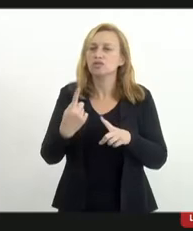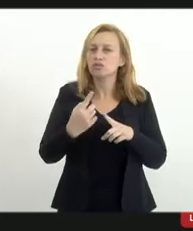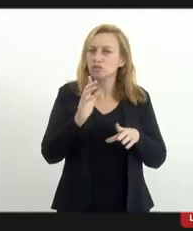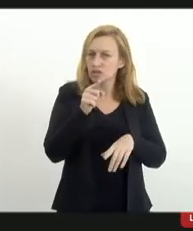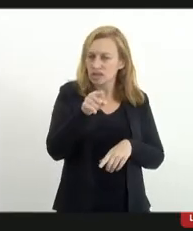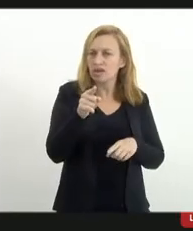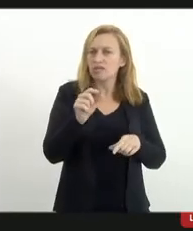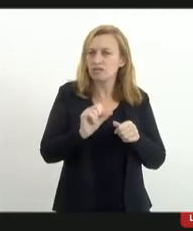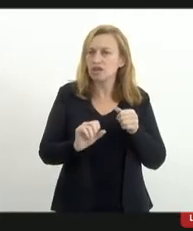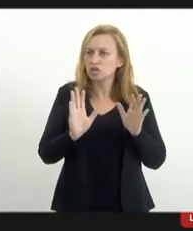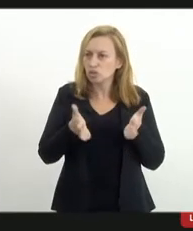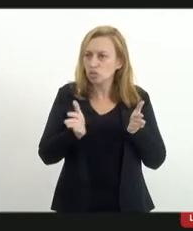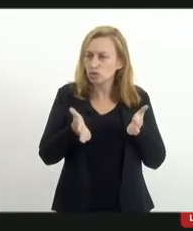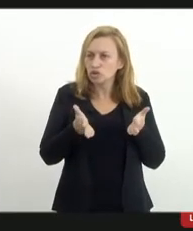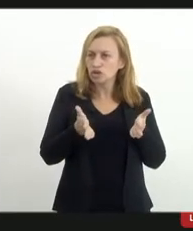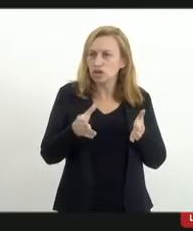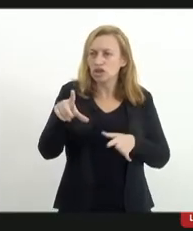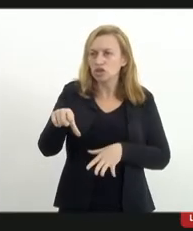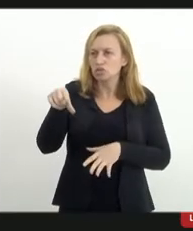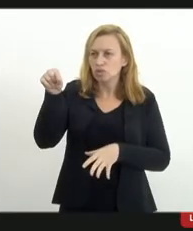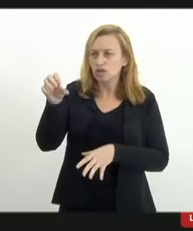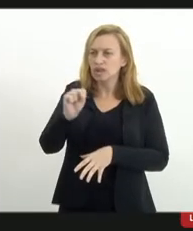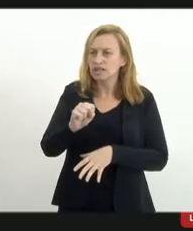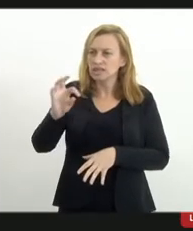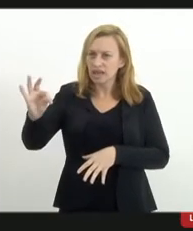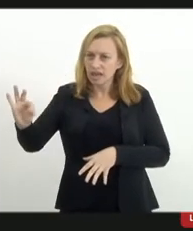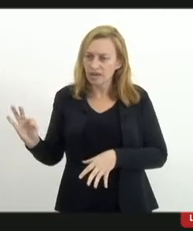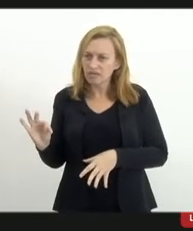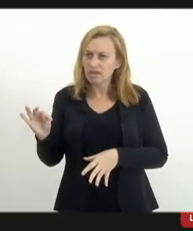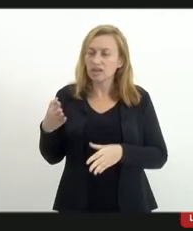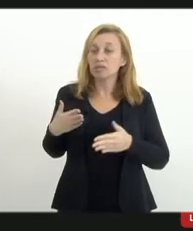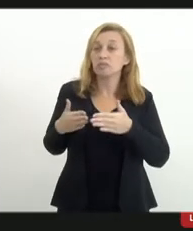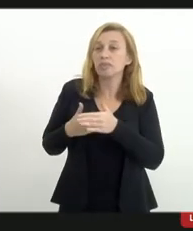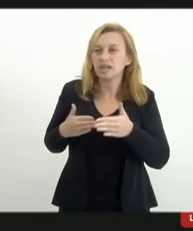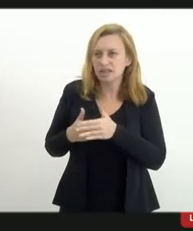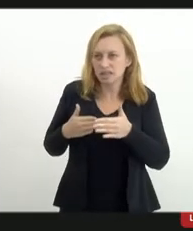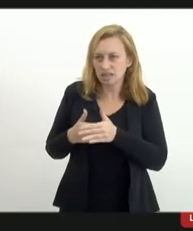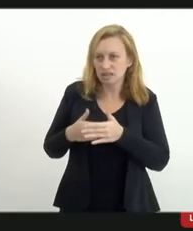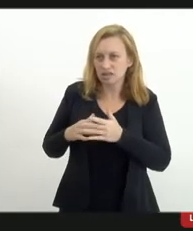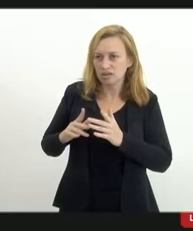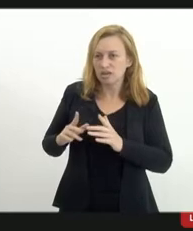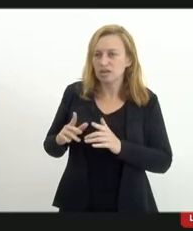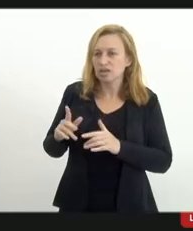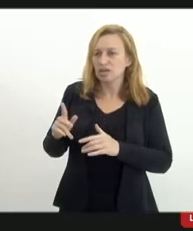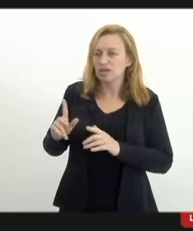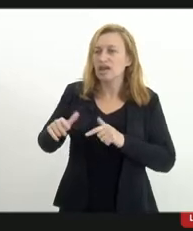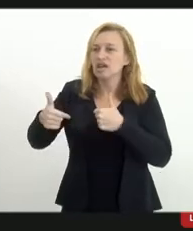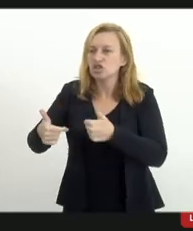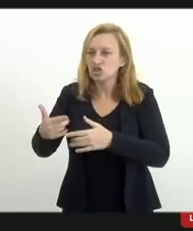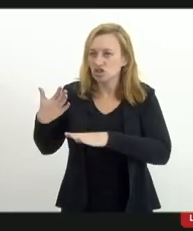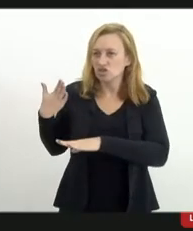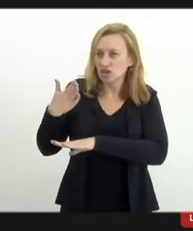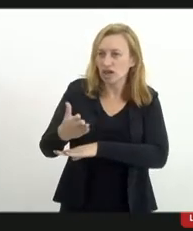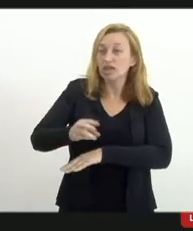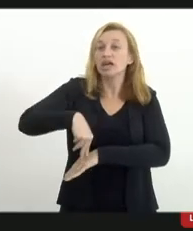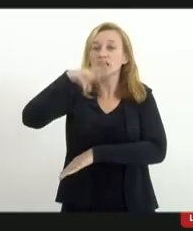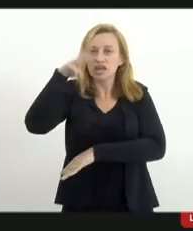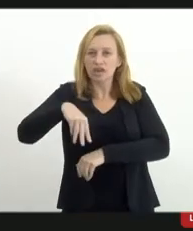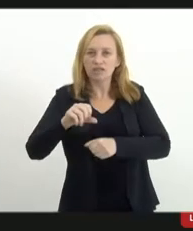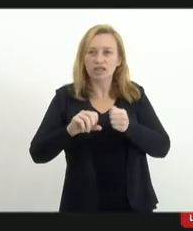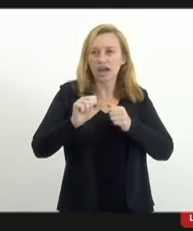hoje, em razão da decisão do STF, estaria impedida de fazer o lançamento diretamente. Então, quem deveria fazer seria a